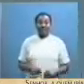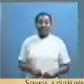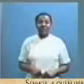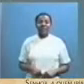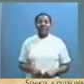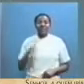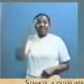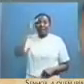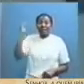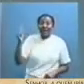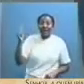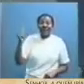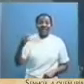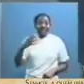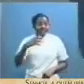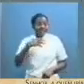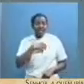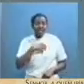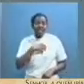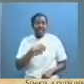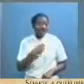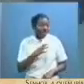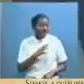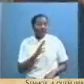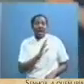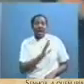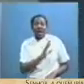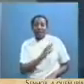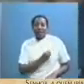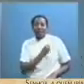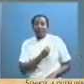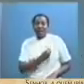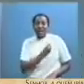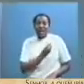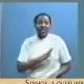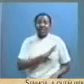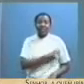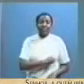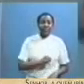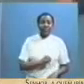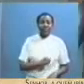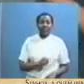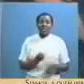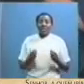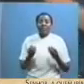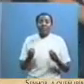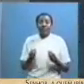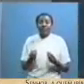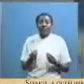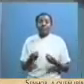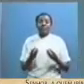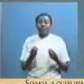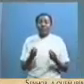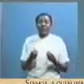com camisinha que se resolve. Não é substituindo crack por maconha. Mas é enchendo o coração da pessoa de uma